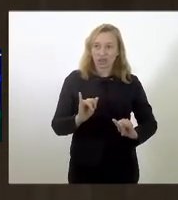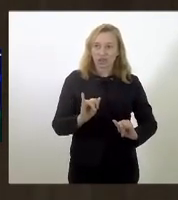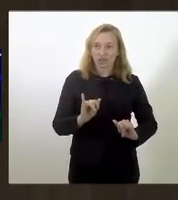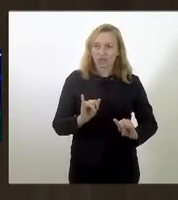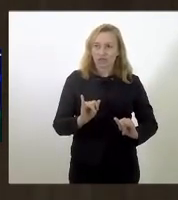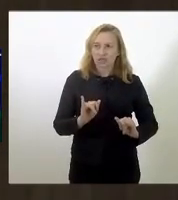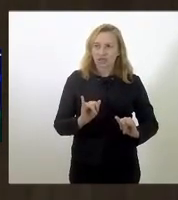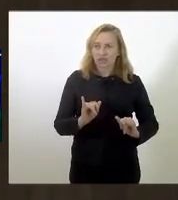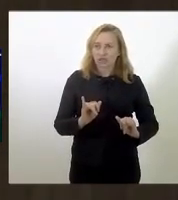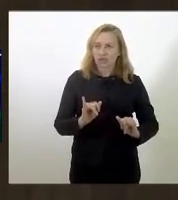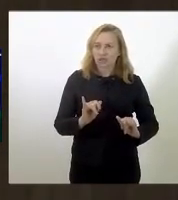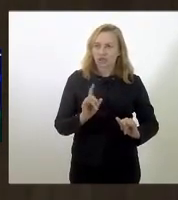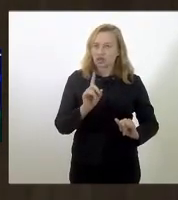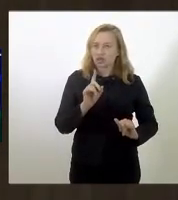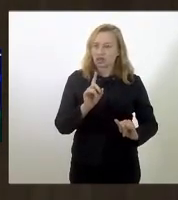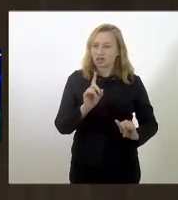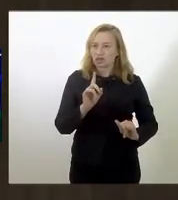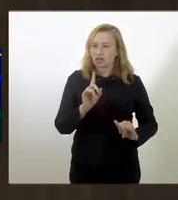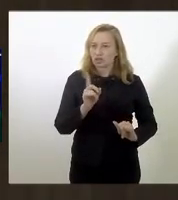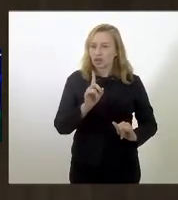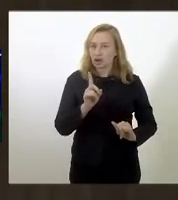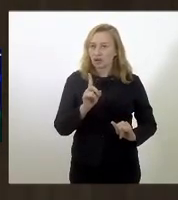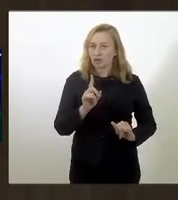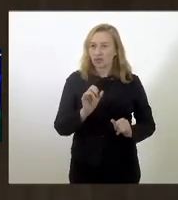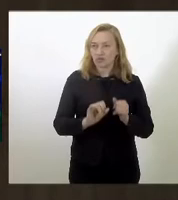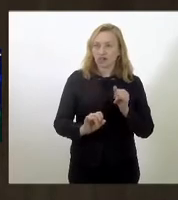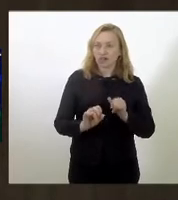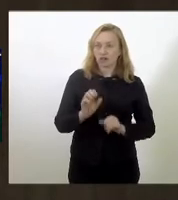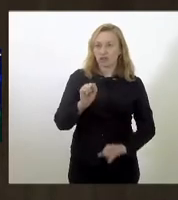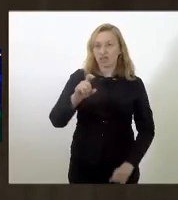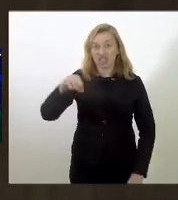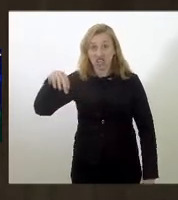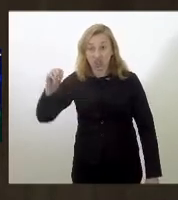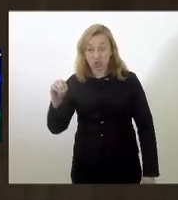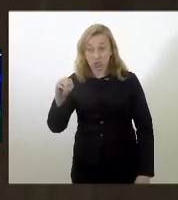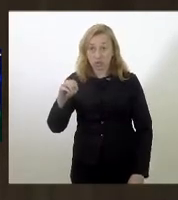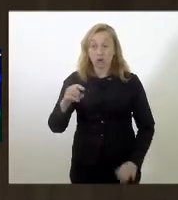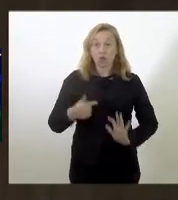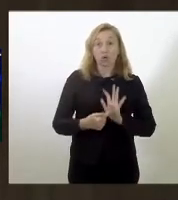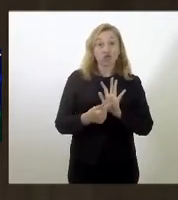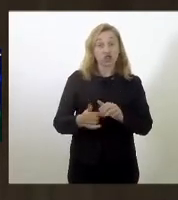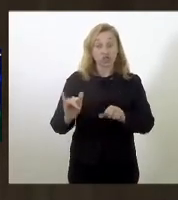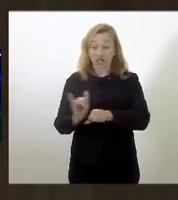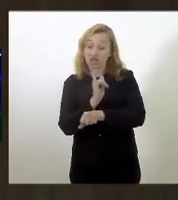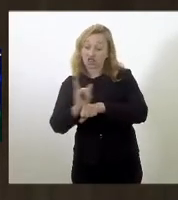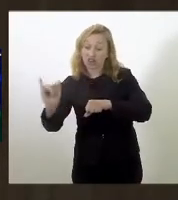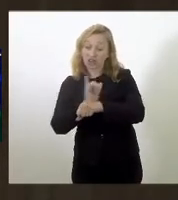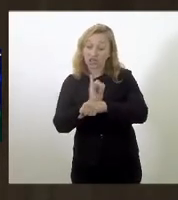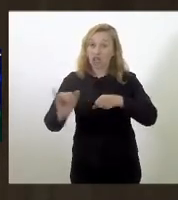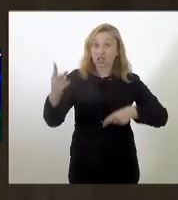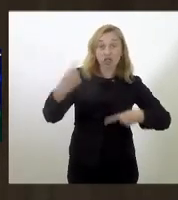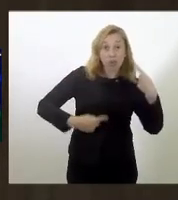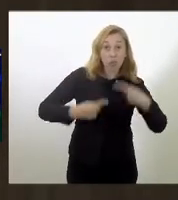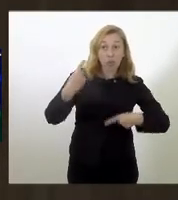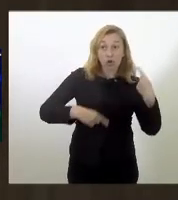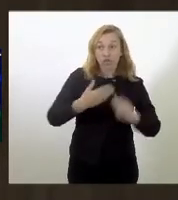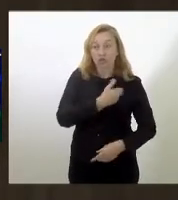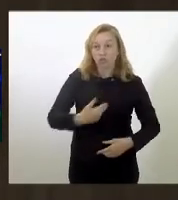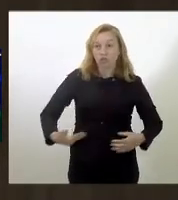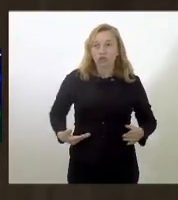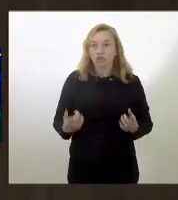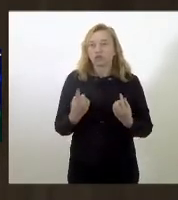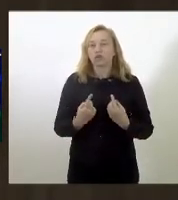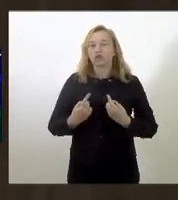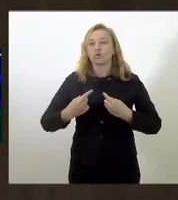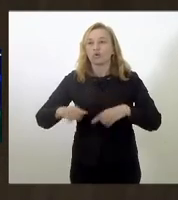é uma ferramenta fundamental para conceber as estratégias da política pública de enfrentamento